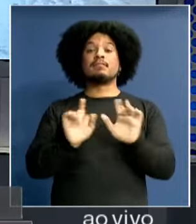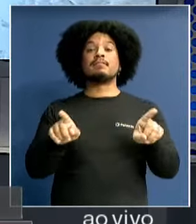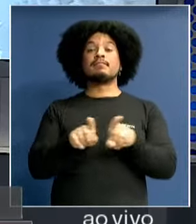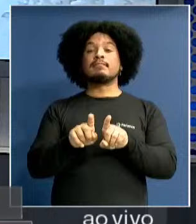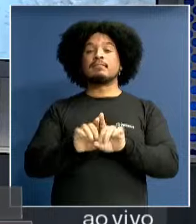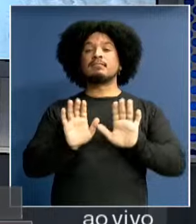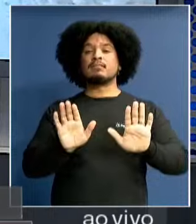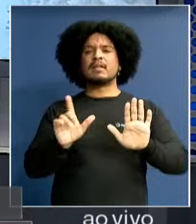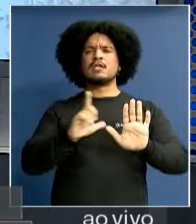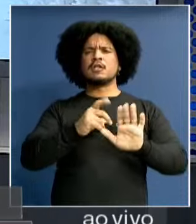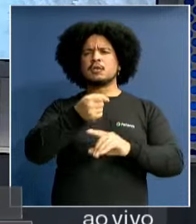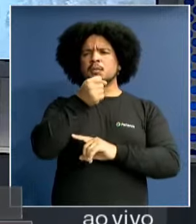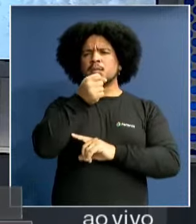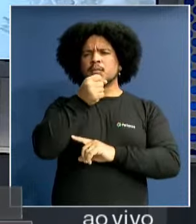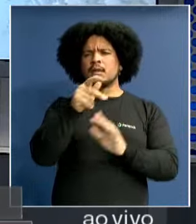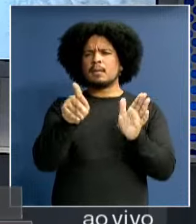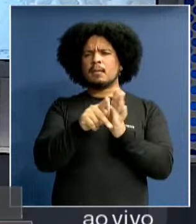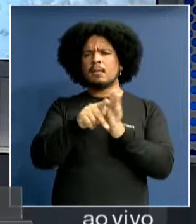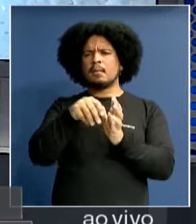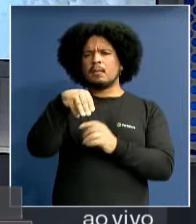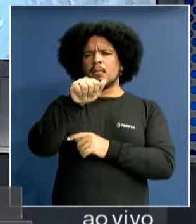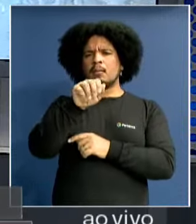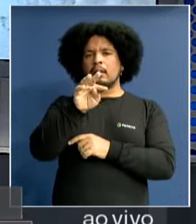inclusive, tem uma reportagem do Matheus, não tem?